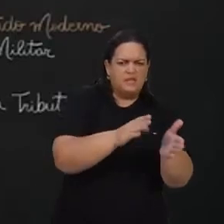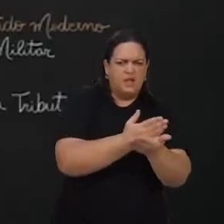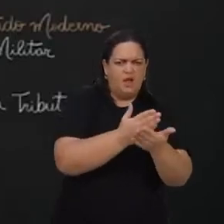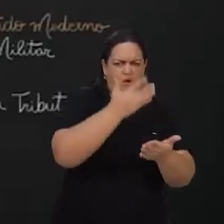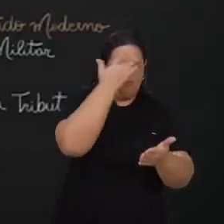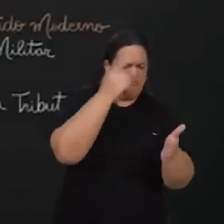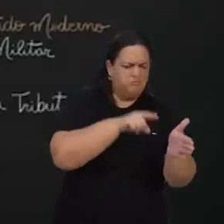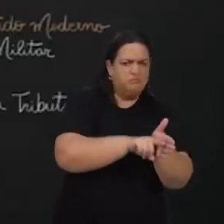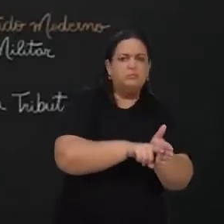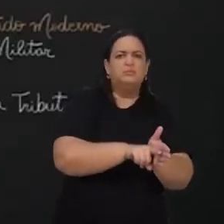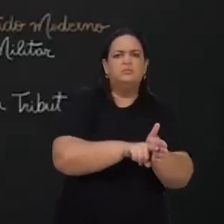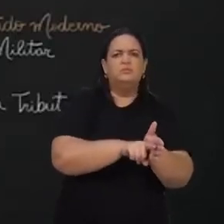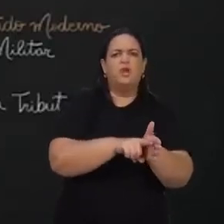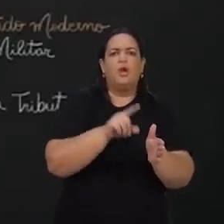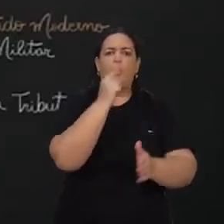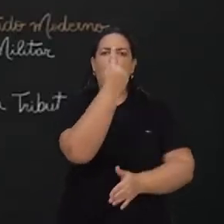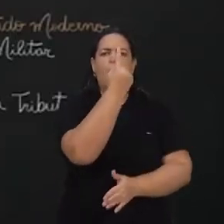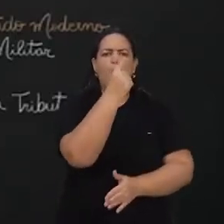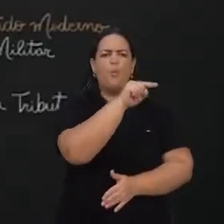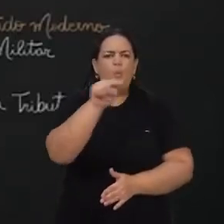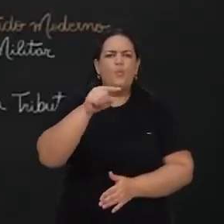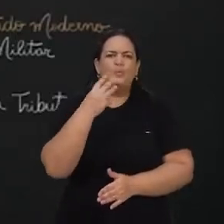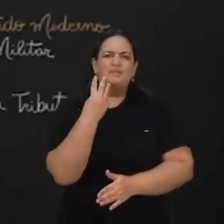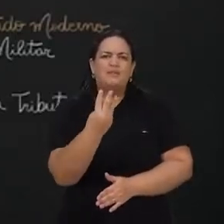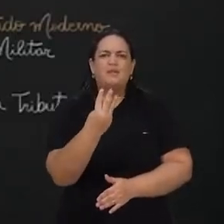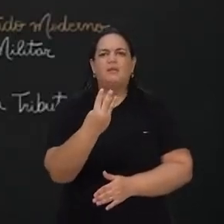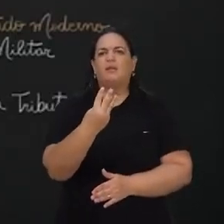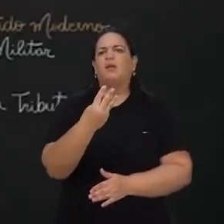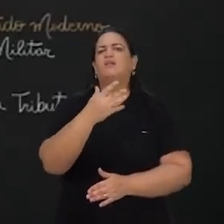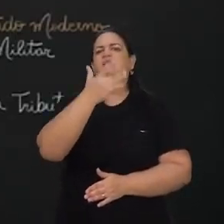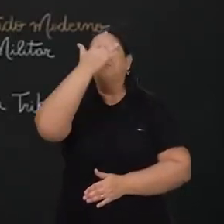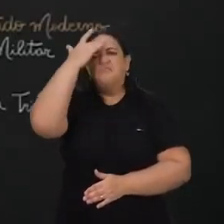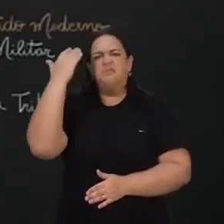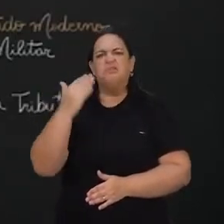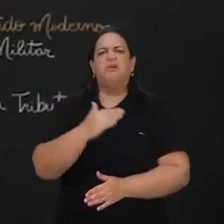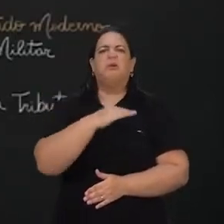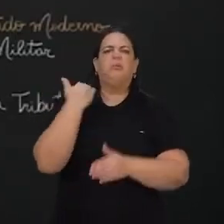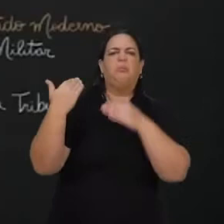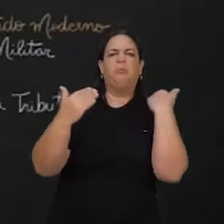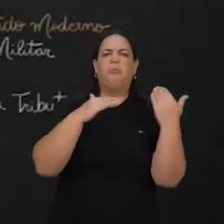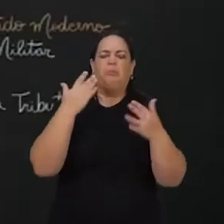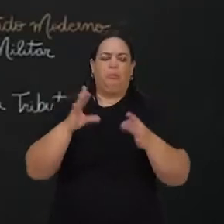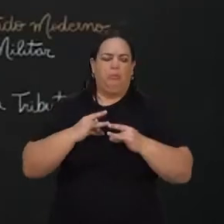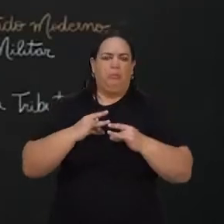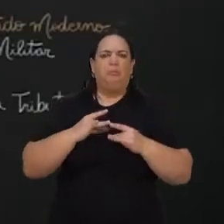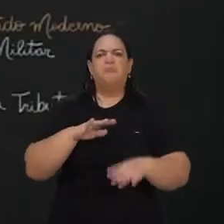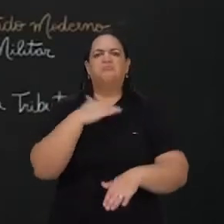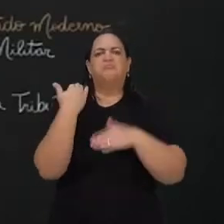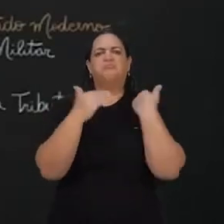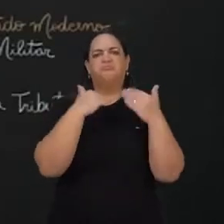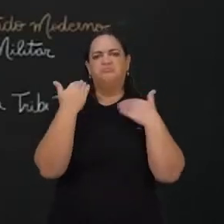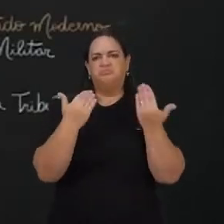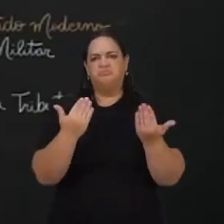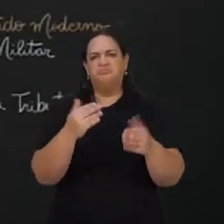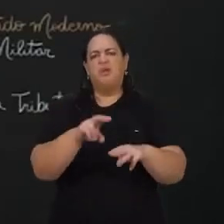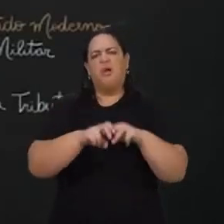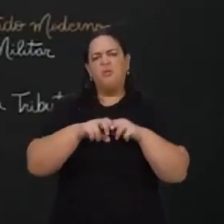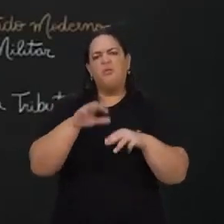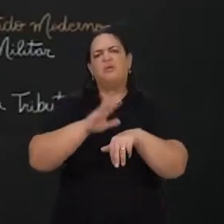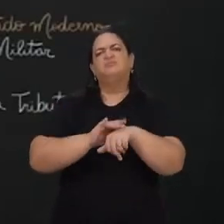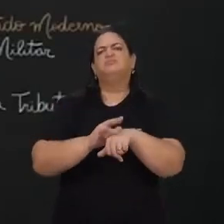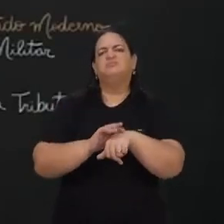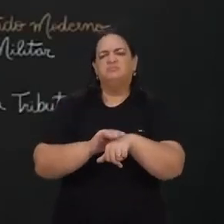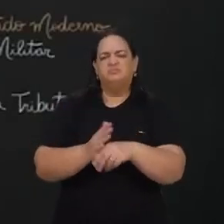um terço, ou seja, um em cada três europeus dessa época, teria sido atingido e morrido por conta da peste bubônica,